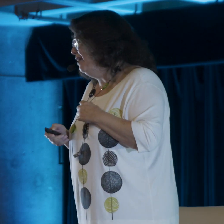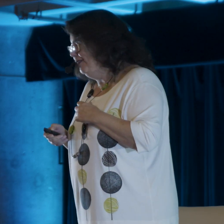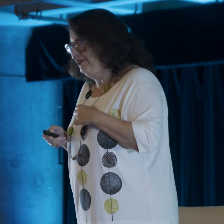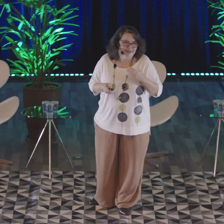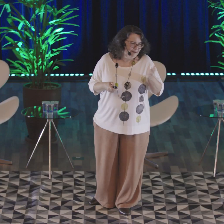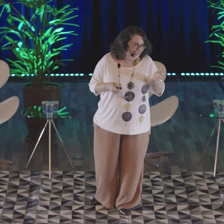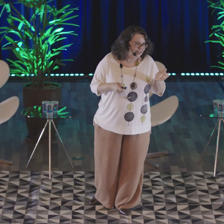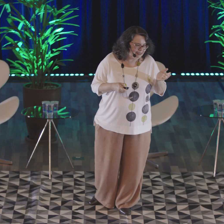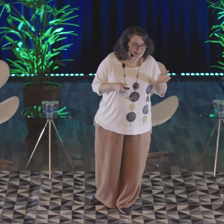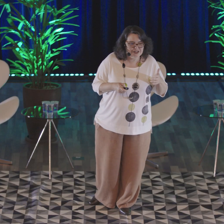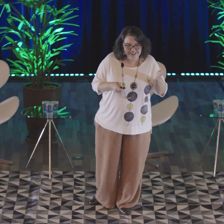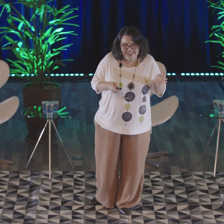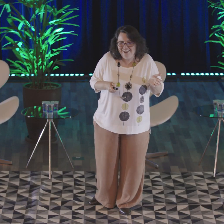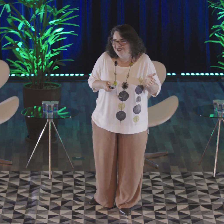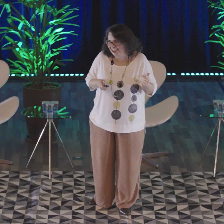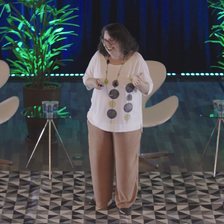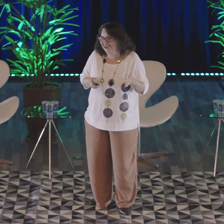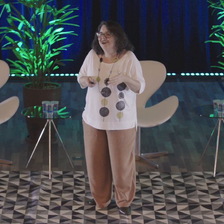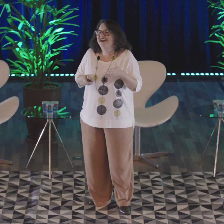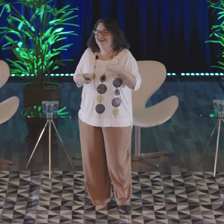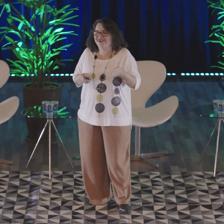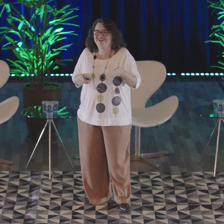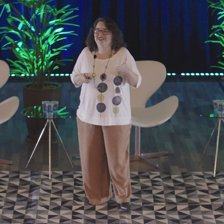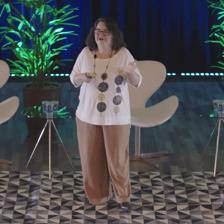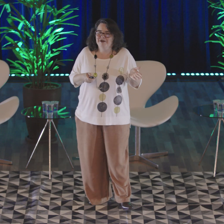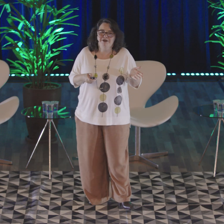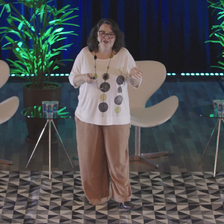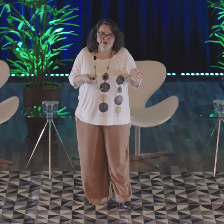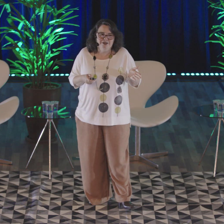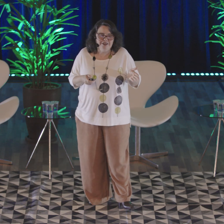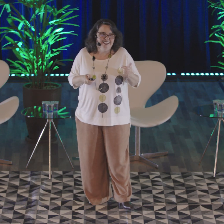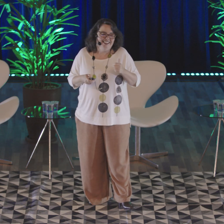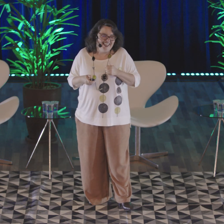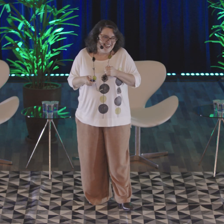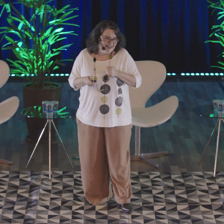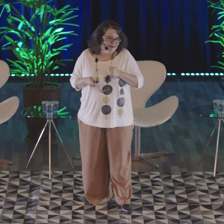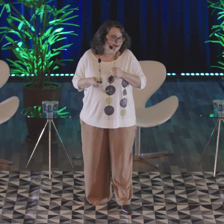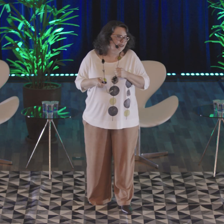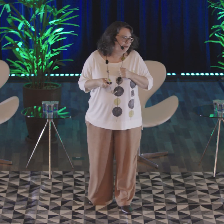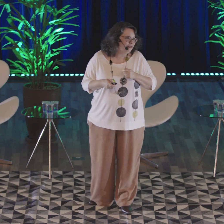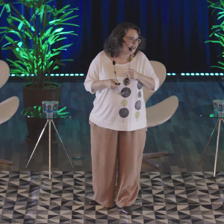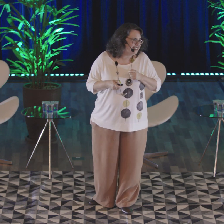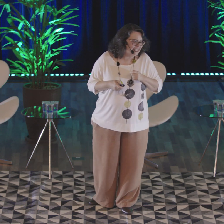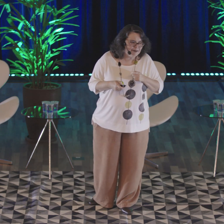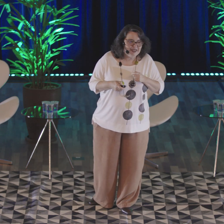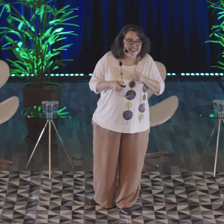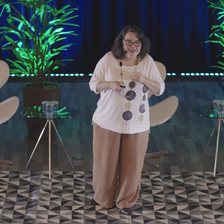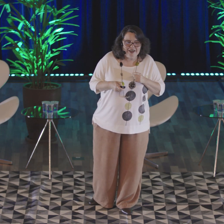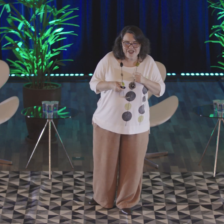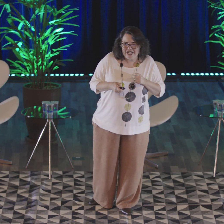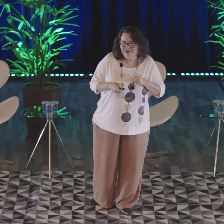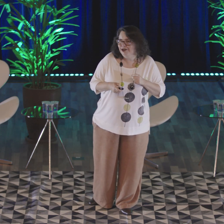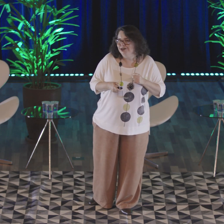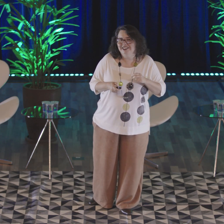no convento." Bem, nem preciso dizer que o dinheiro encontrado proporcionou, né, a reforma do patrocínio,